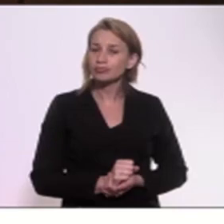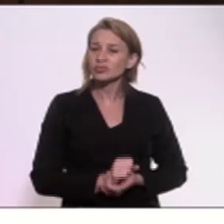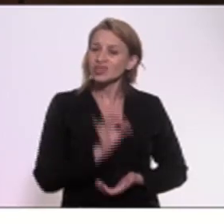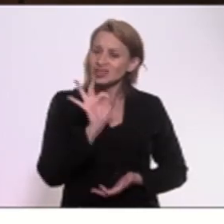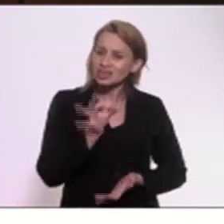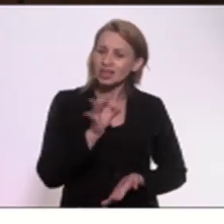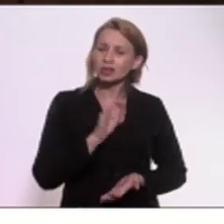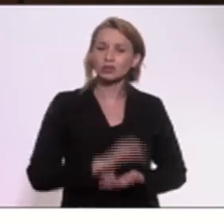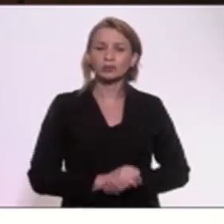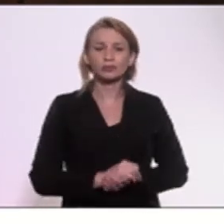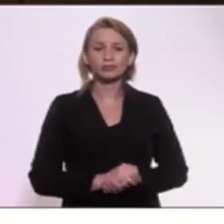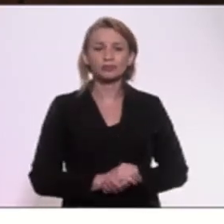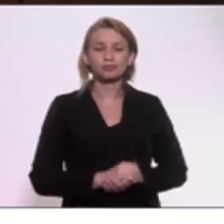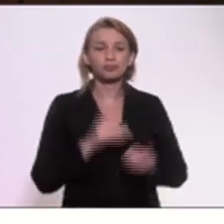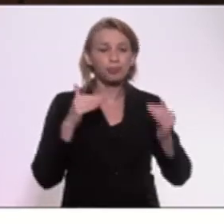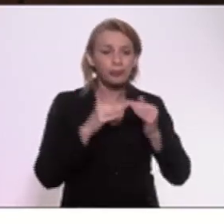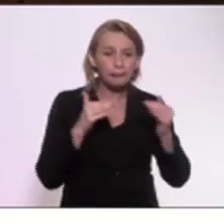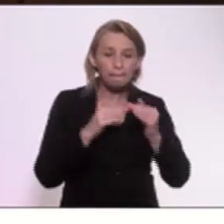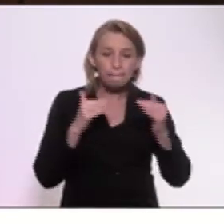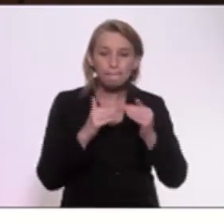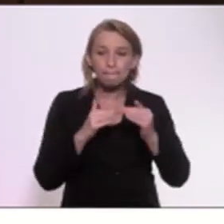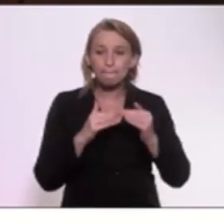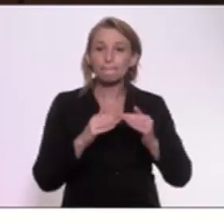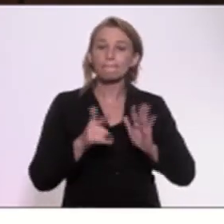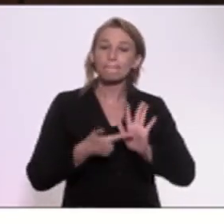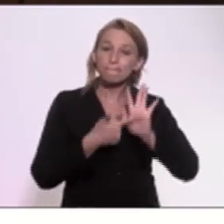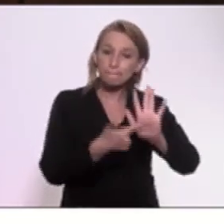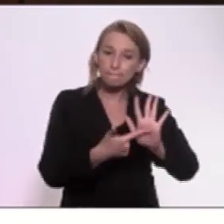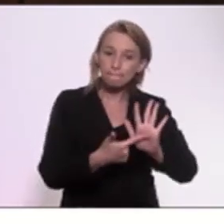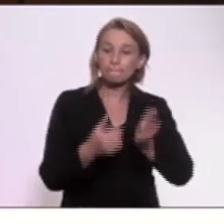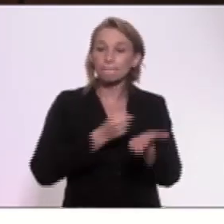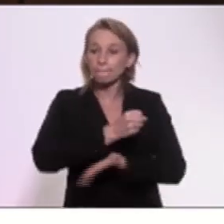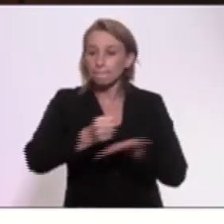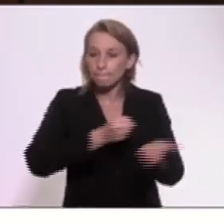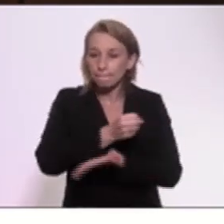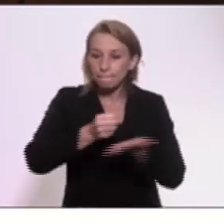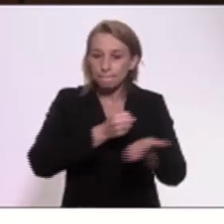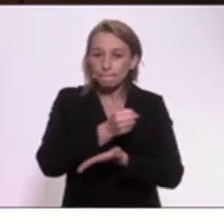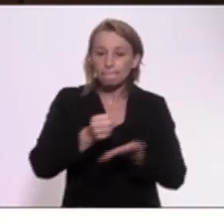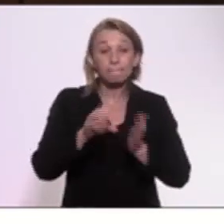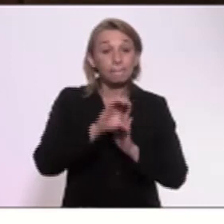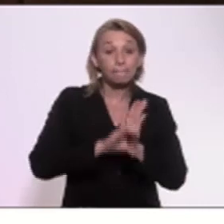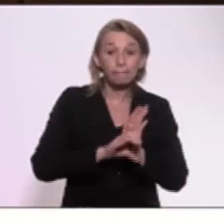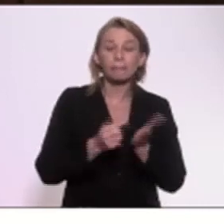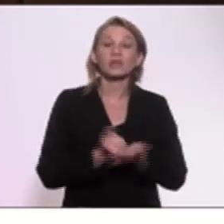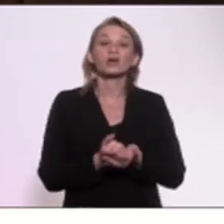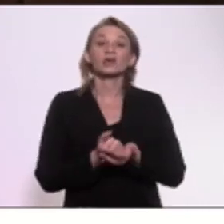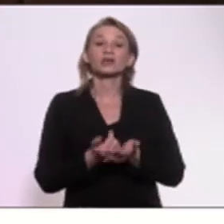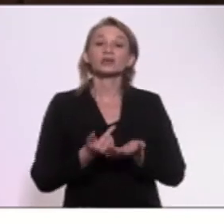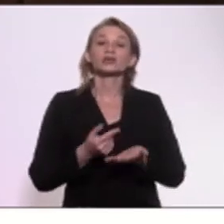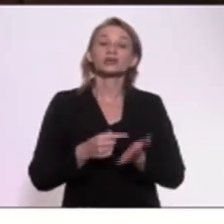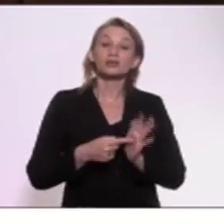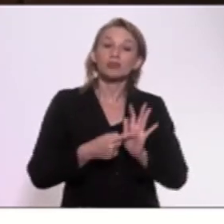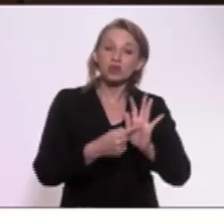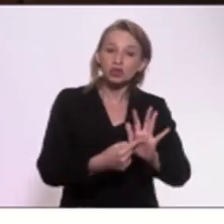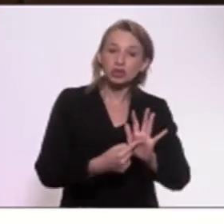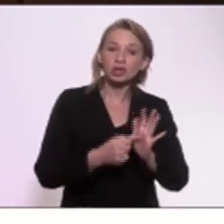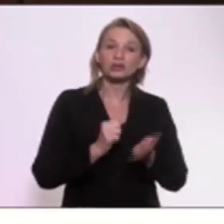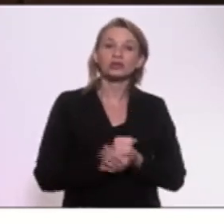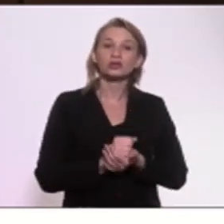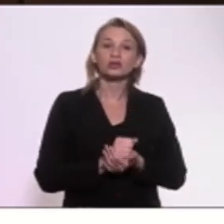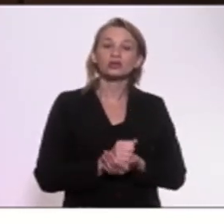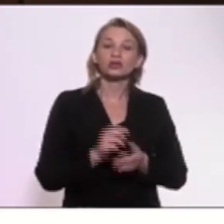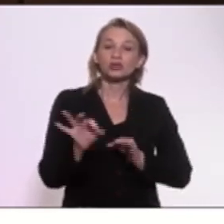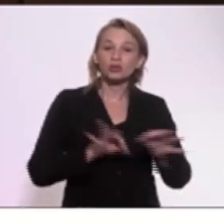adequadamente, de acordo com o que está previsto nas bases curriculares, de acordo com o que está previsto no